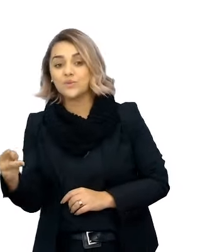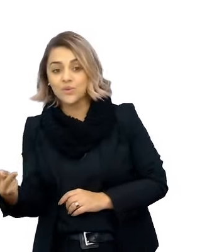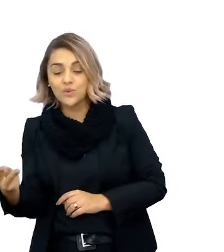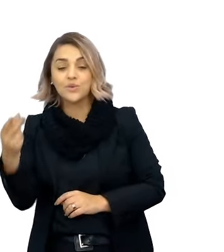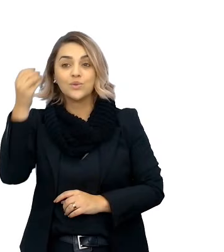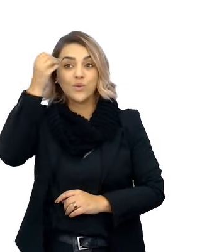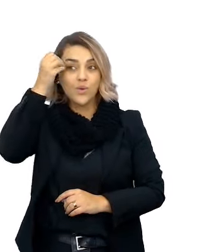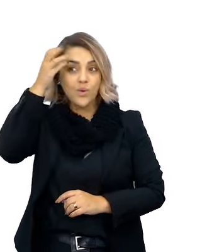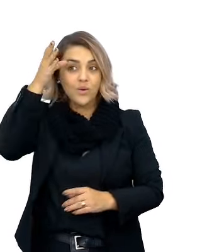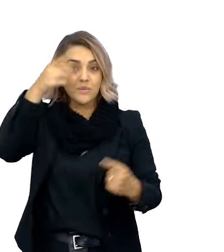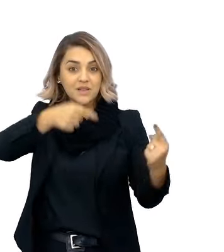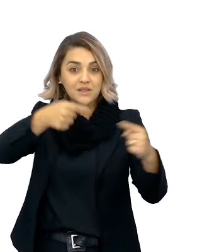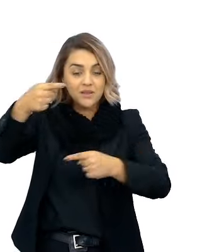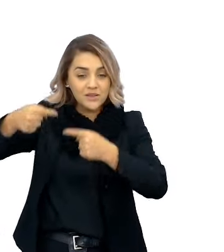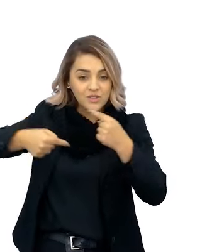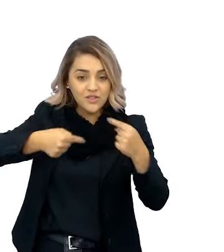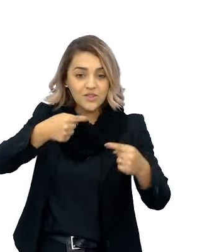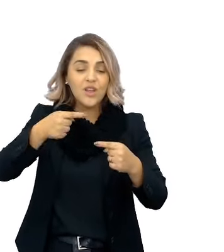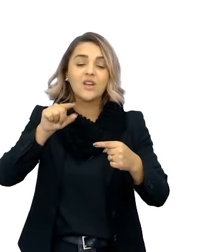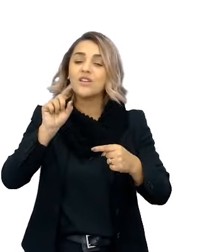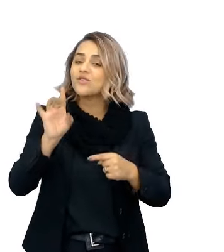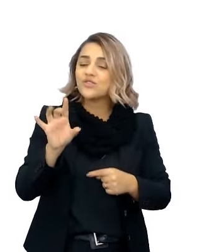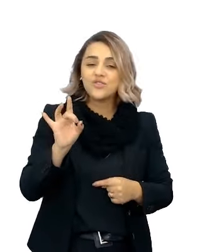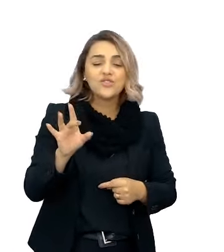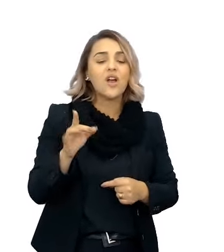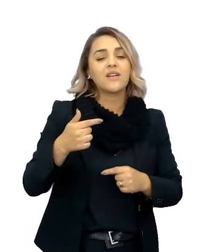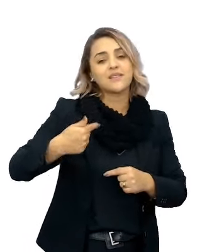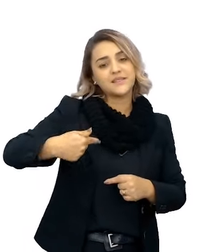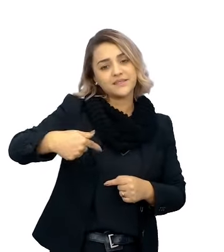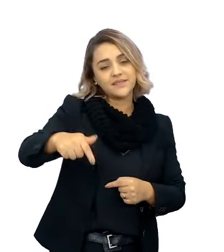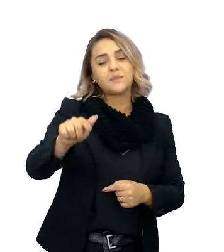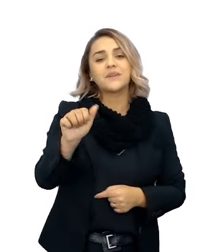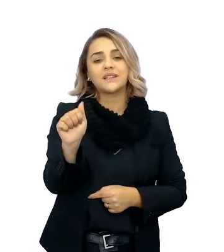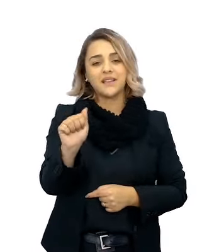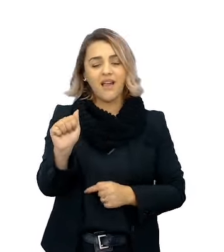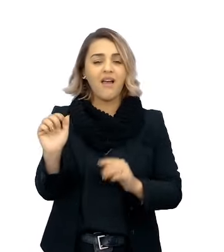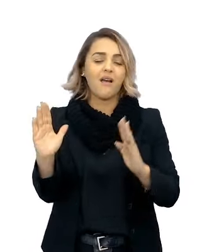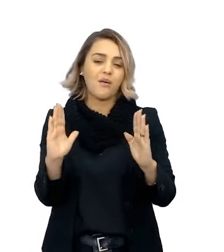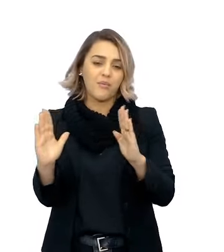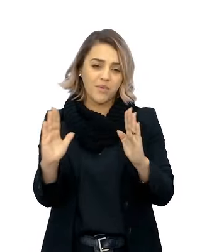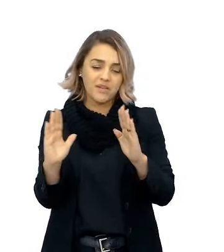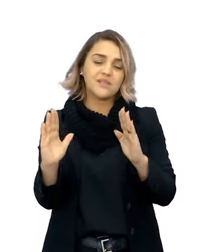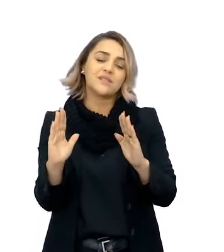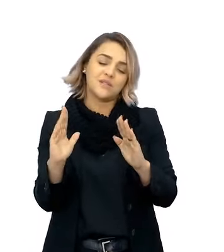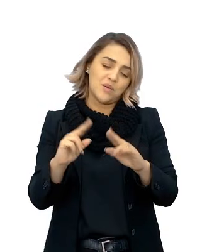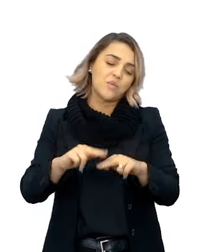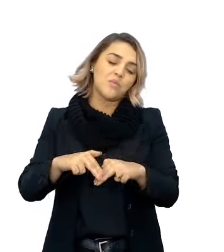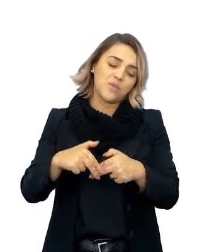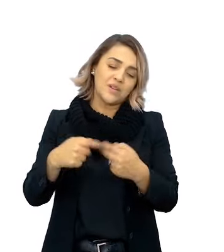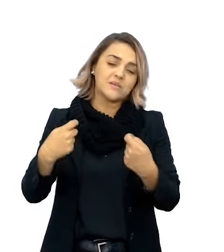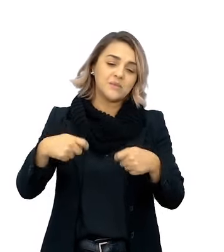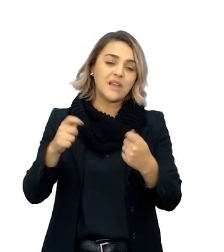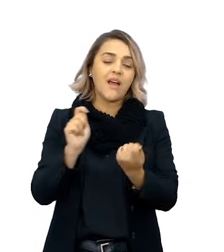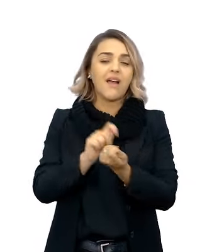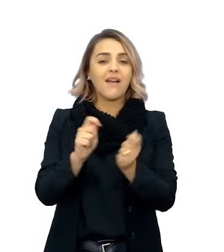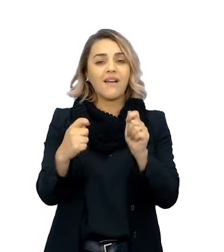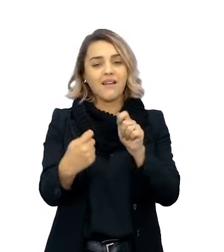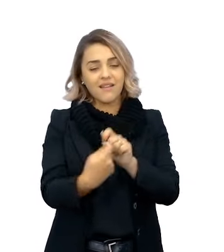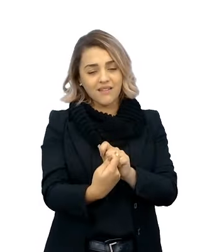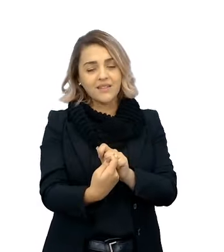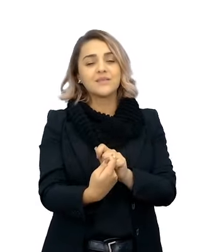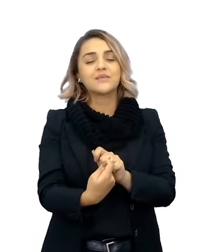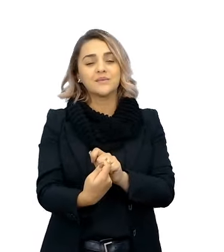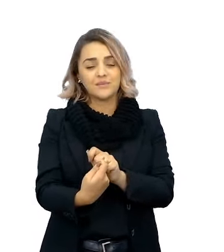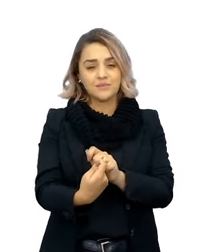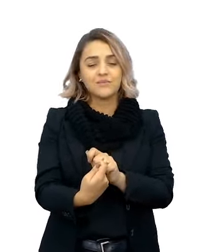só vamos ter a semana A de etapa, tá? Tudo em função da gente ter que adequar os nossos